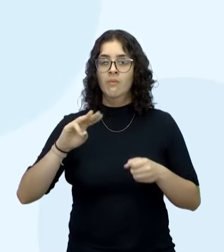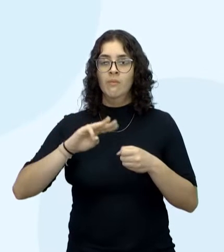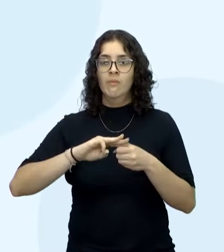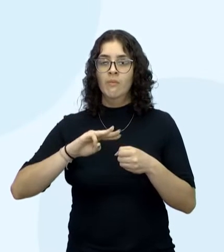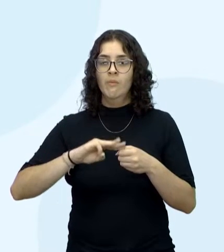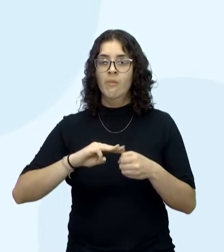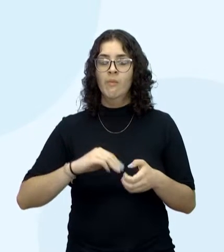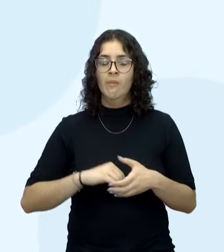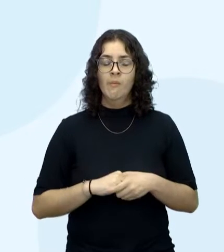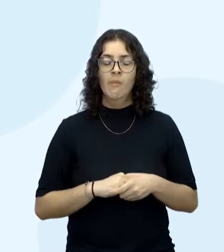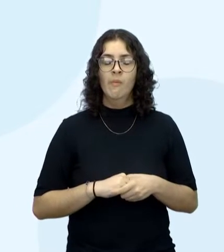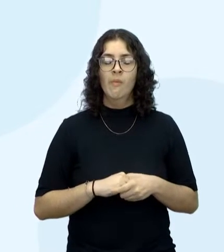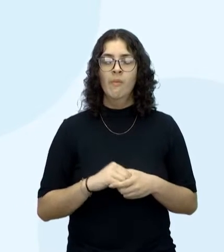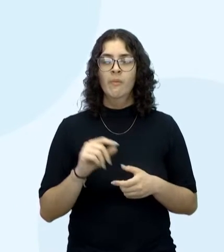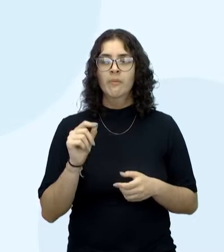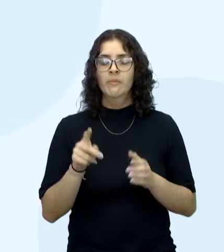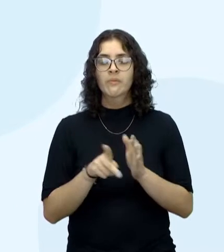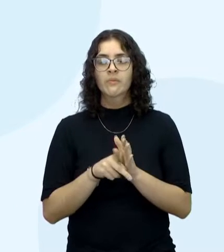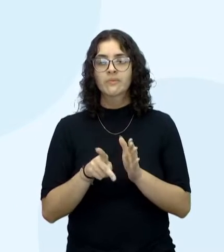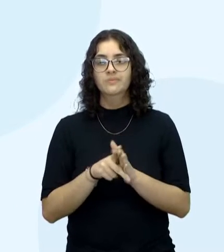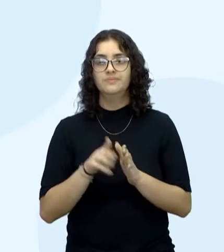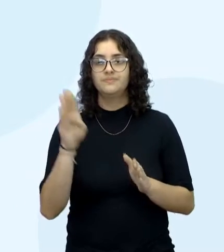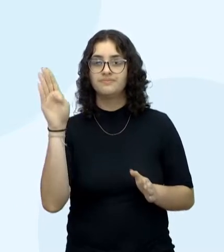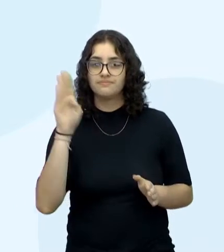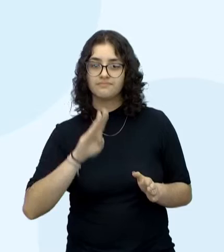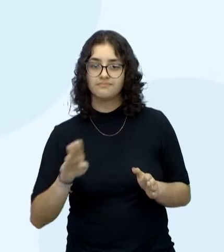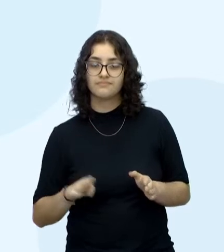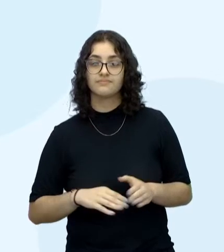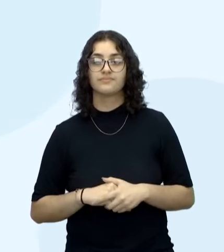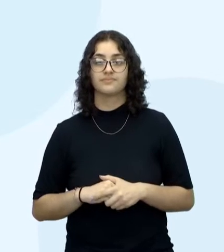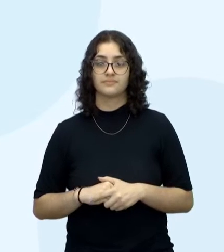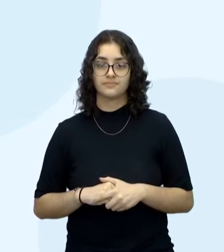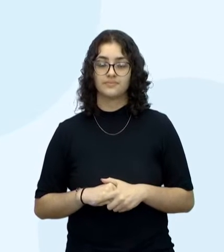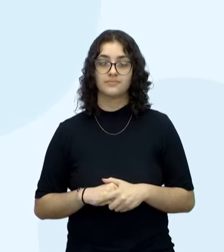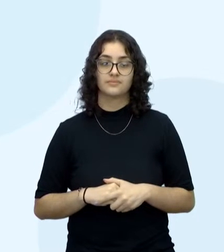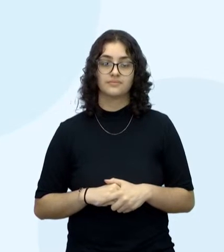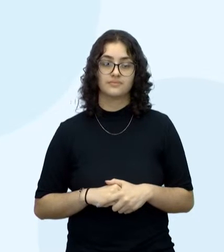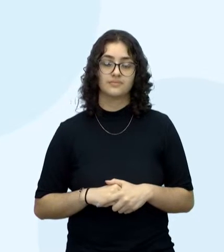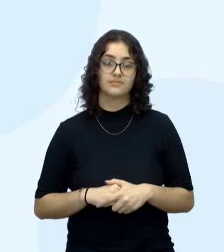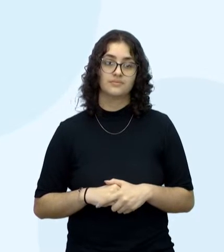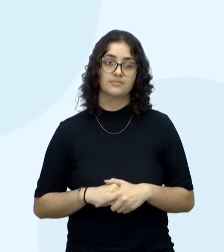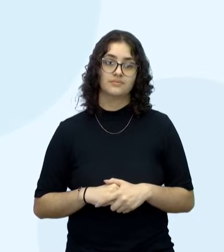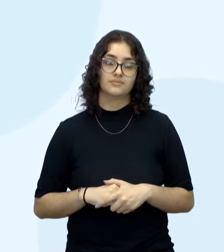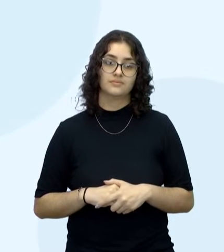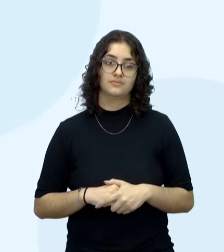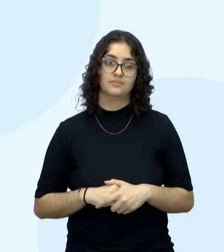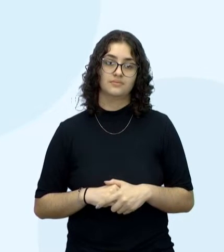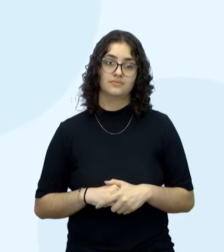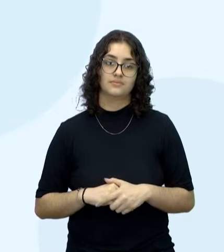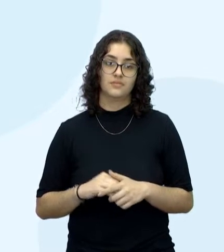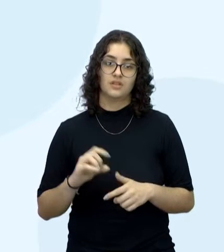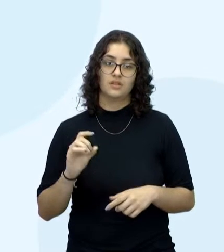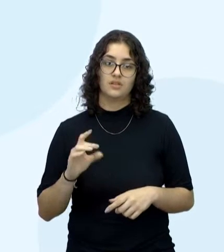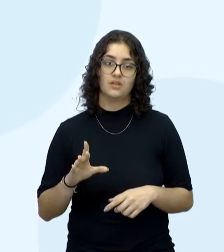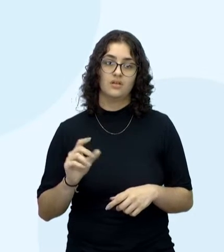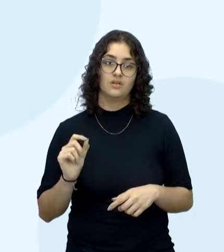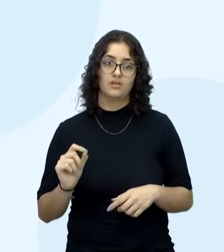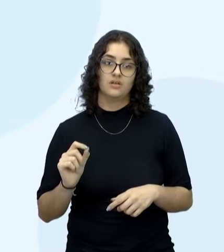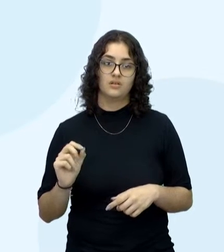5.570 municípios aí brasileiros, né? Apenas, né,